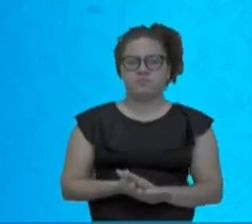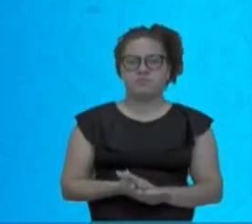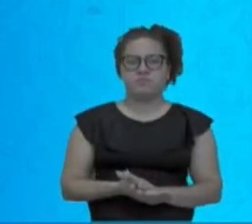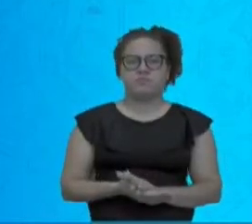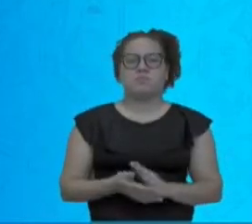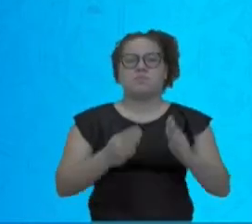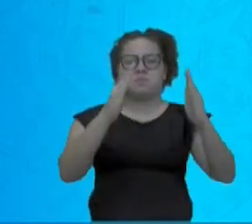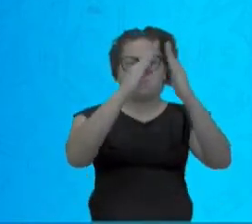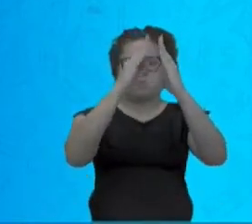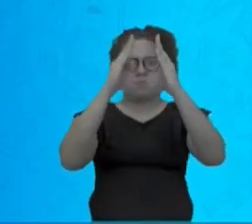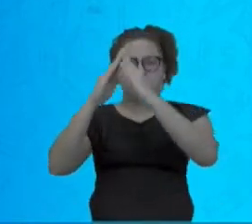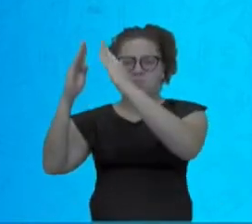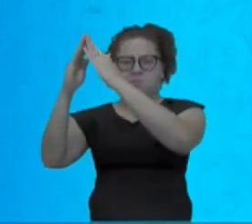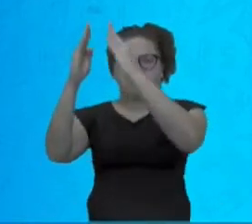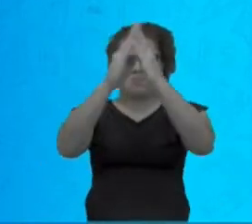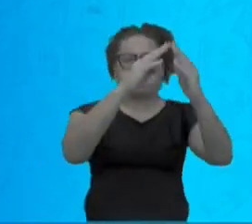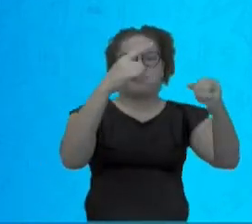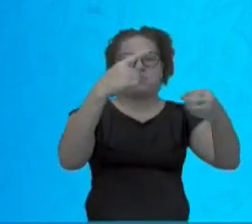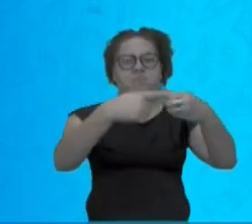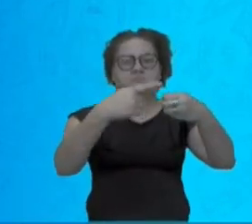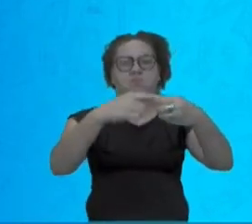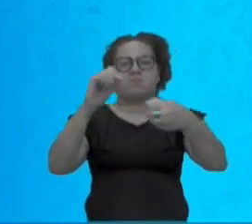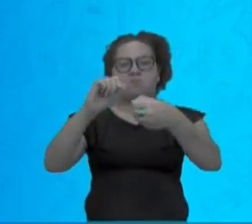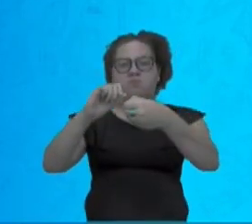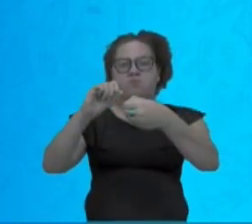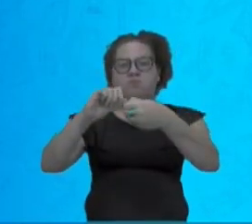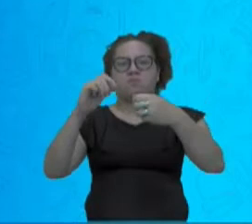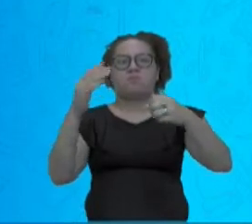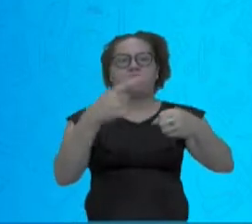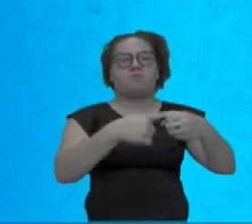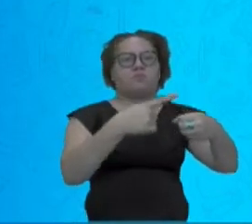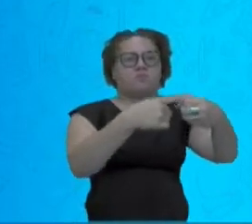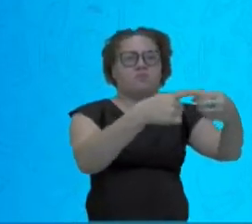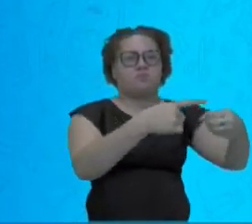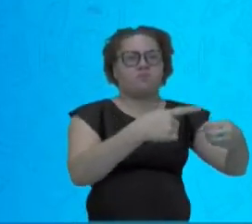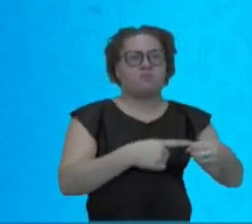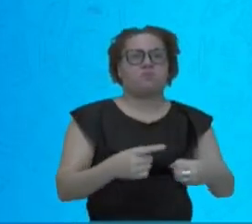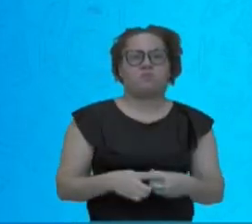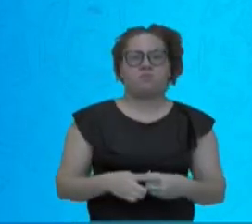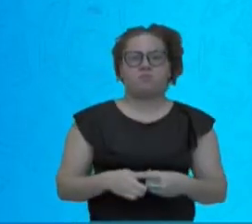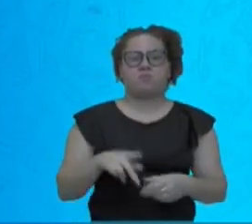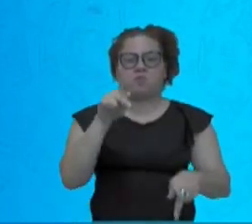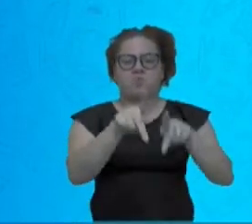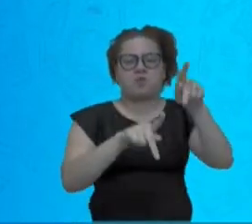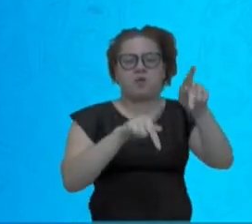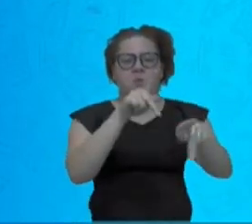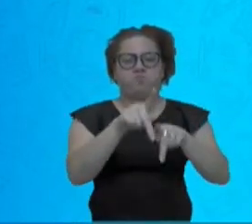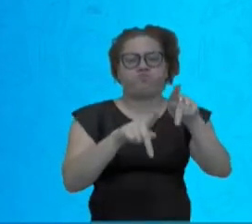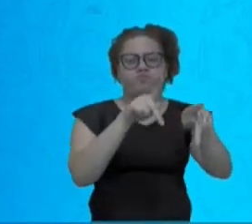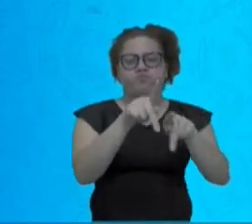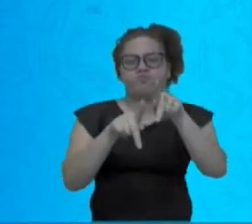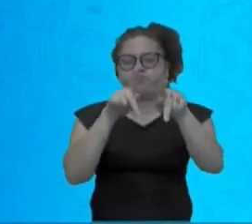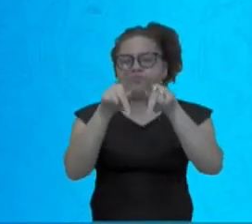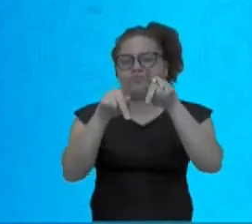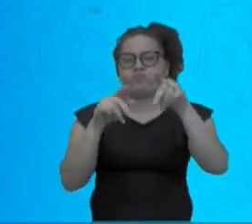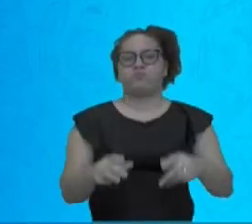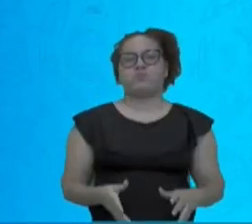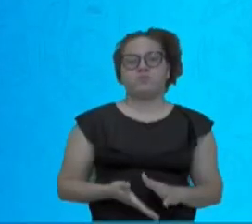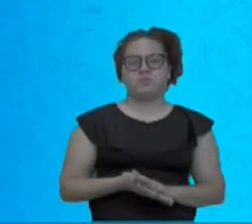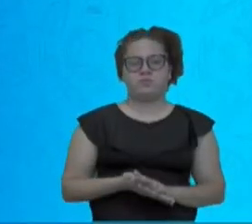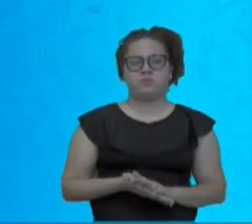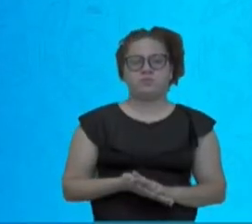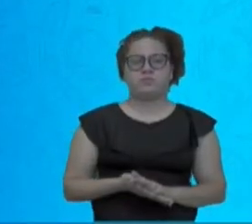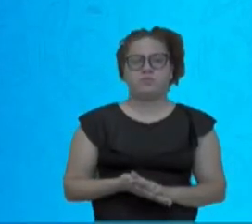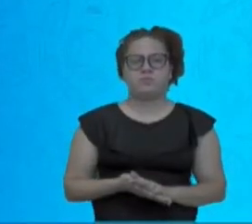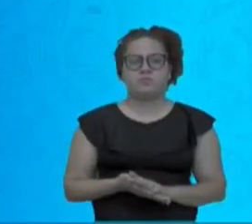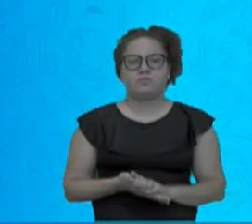Se você olhar, é aonde temos a maior concentração de população no Brasil. E é